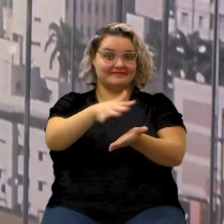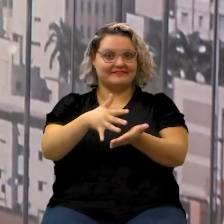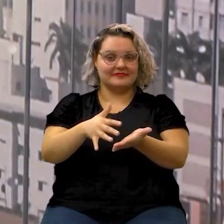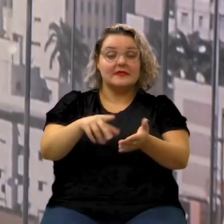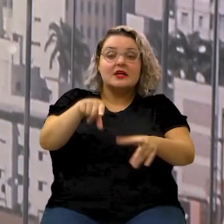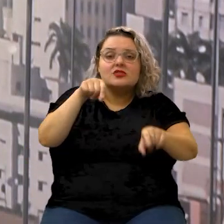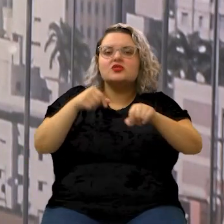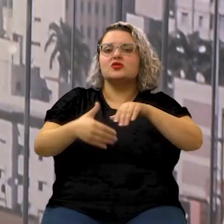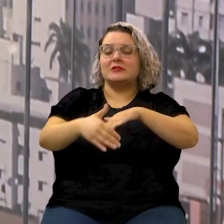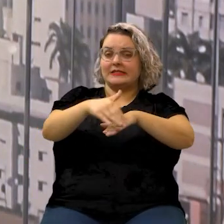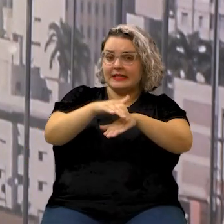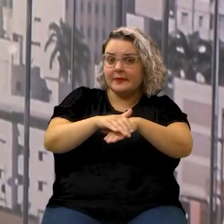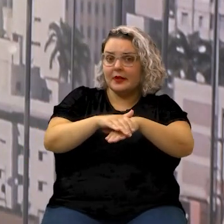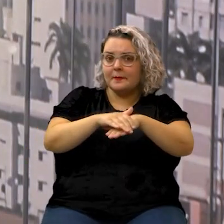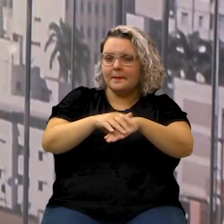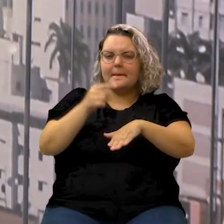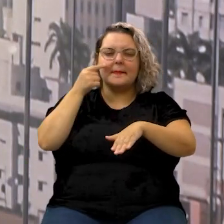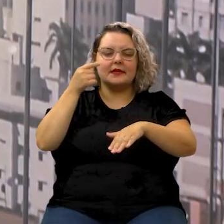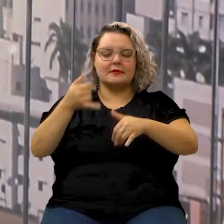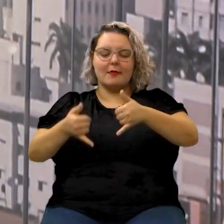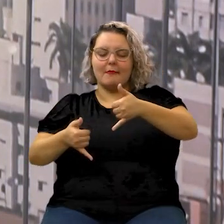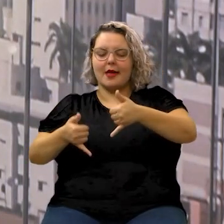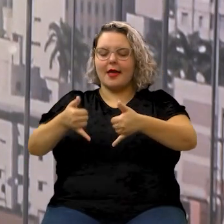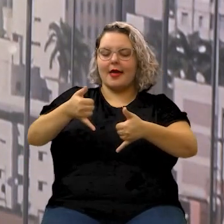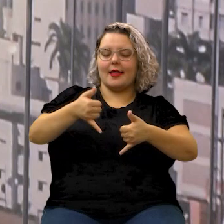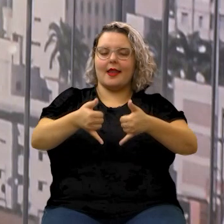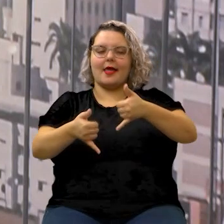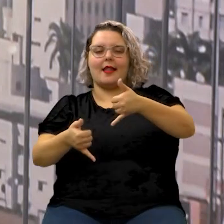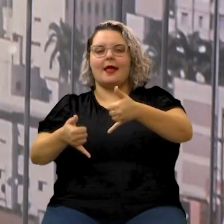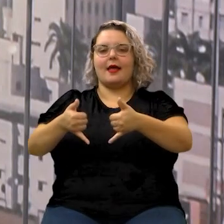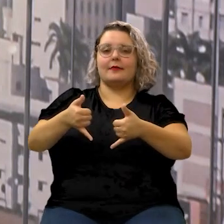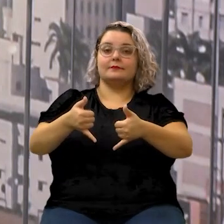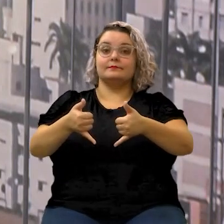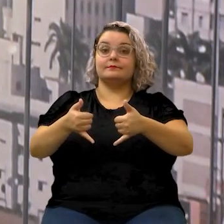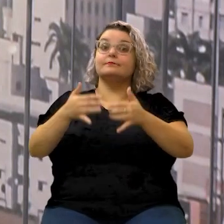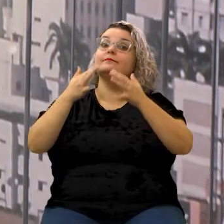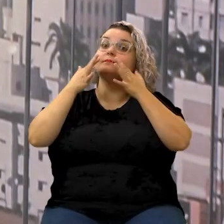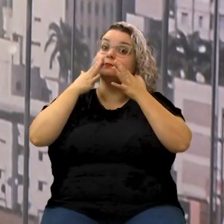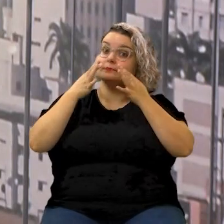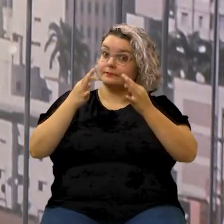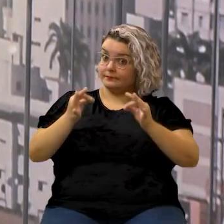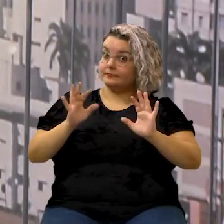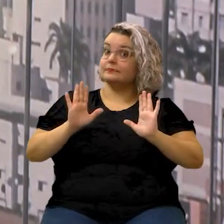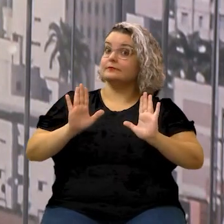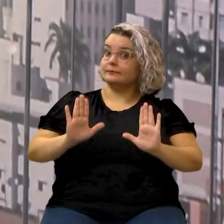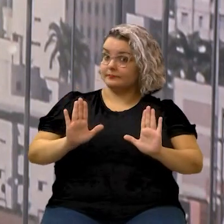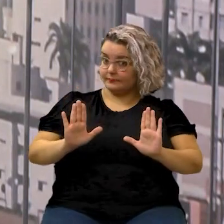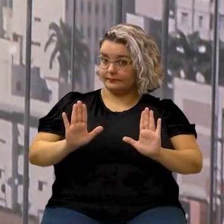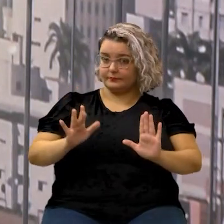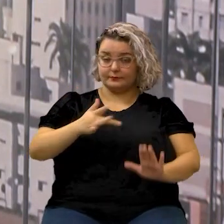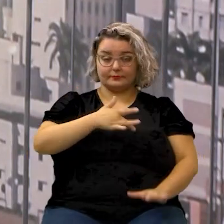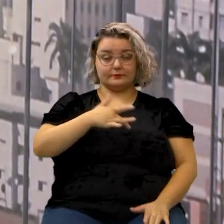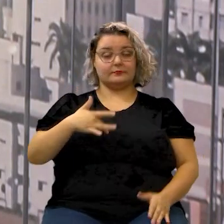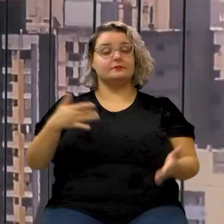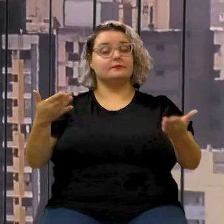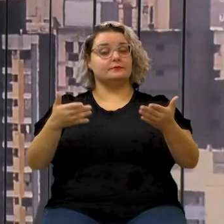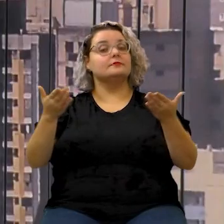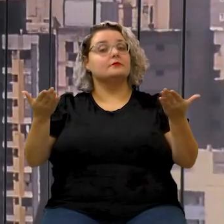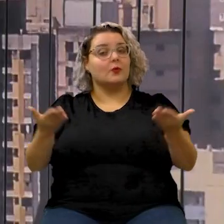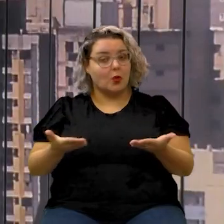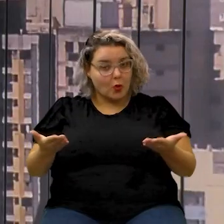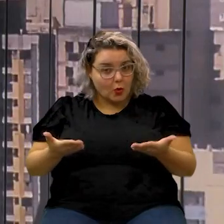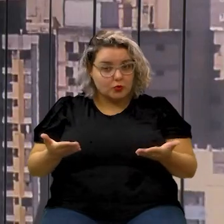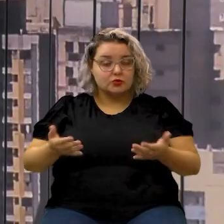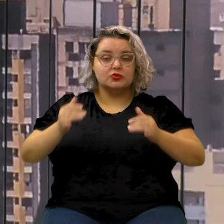escolheu o sapato? Tá pensando em colocar salto alto? Então atenção, presta atenção aqui no Saúde Agora de hoje,